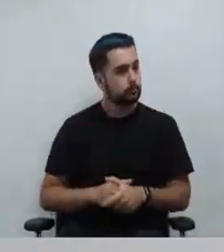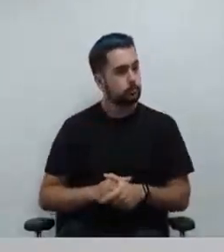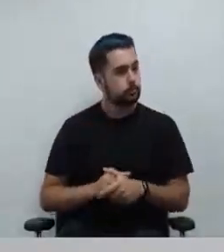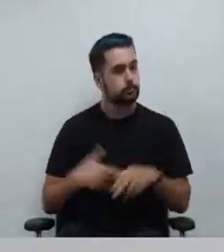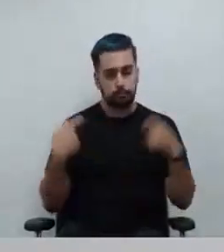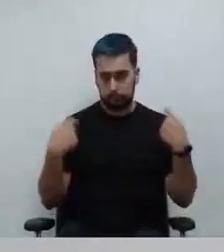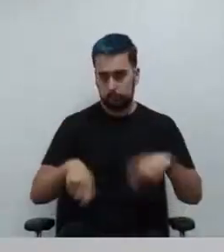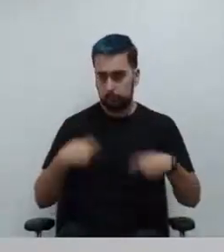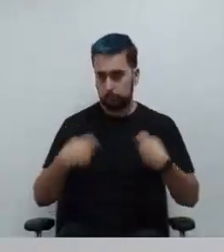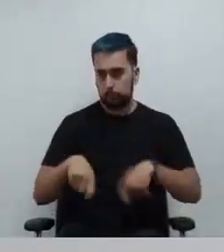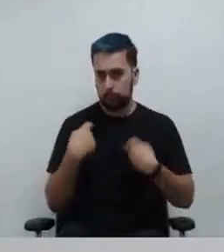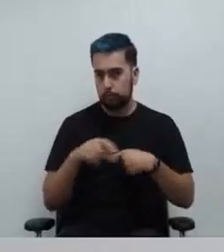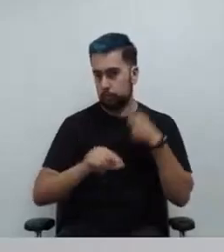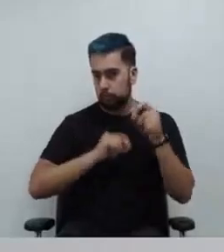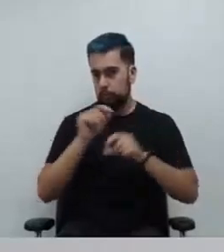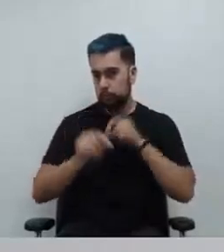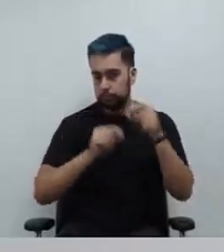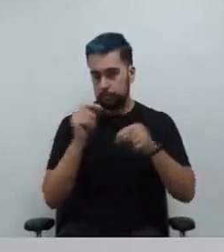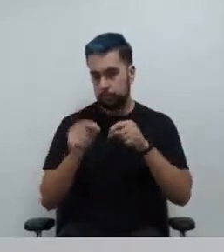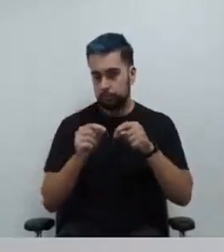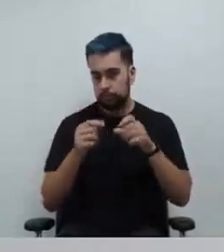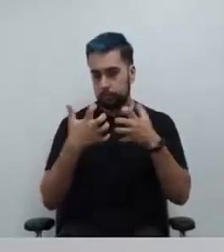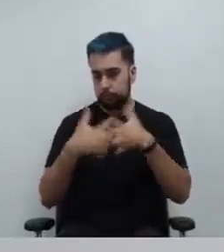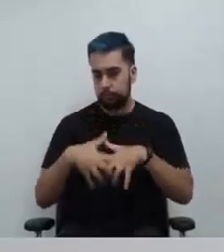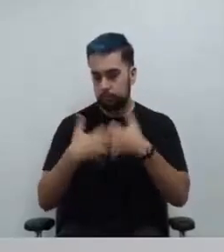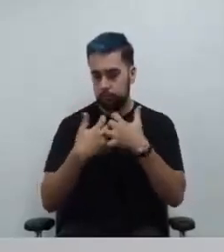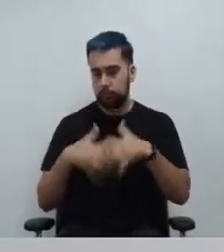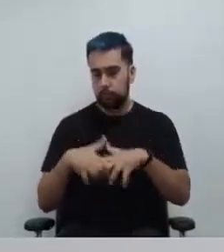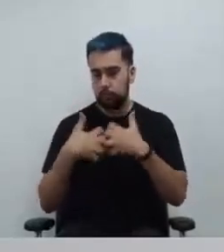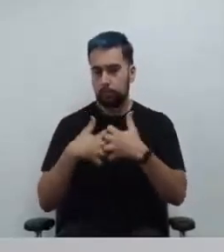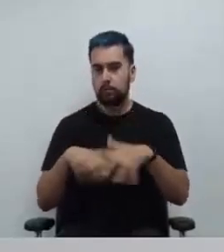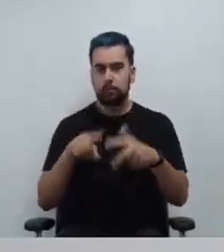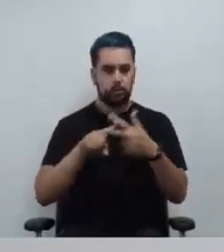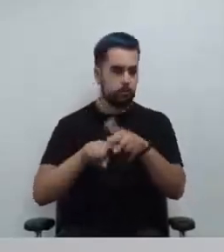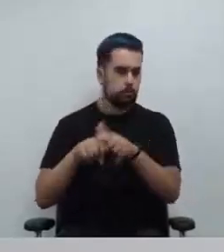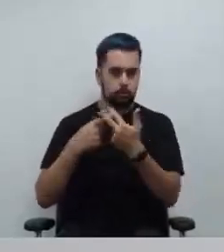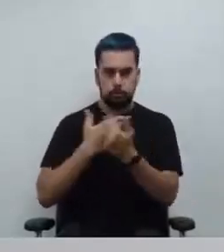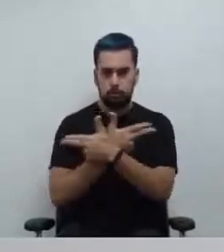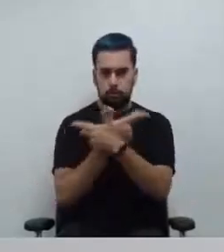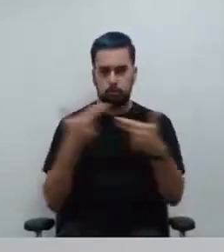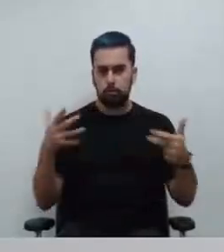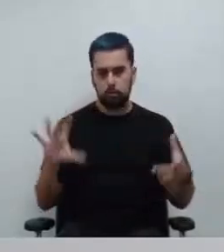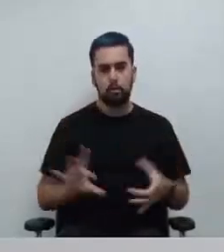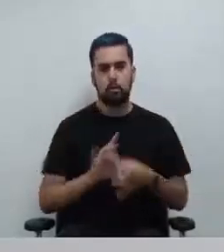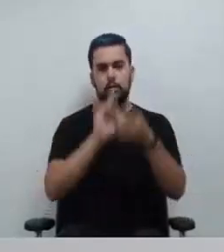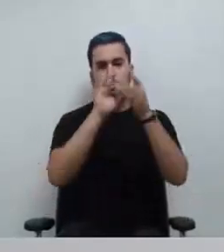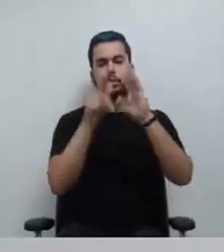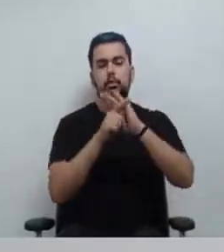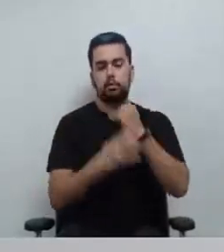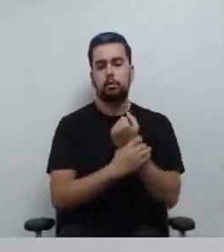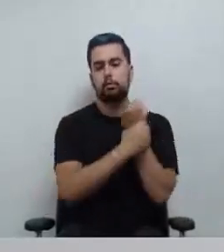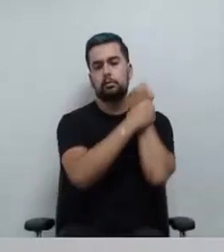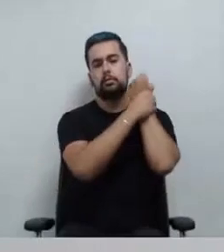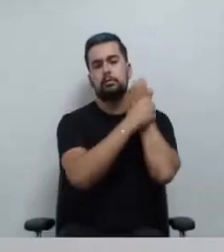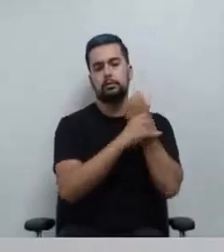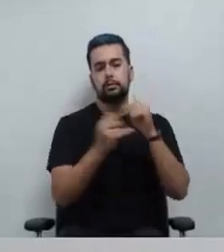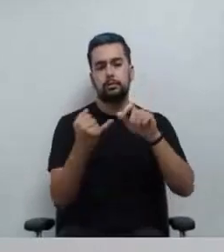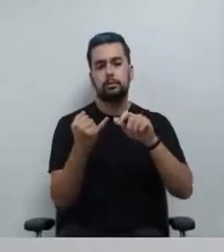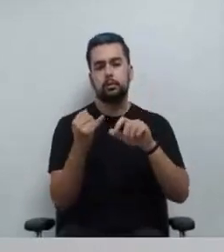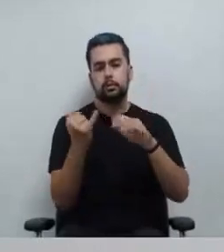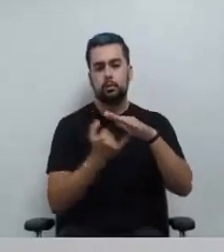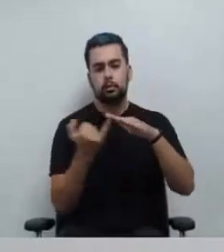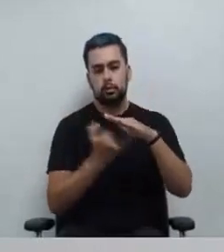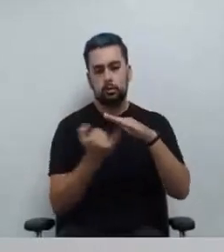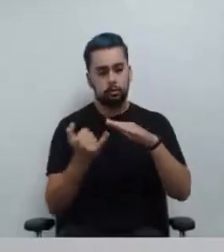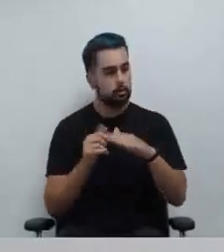a necessidade de que mecanismos e instrumentos, né, relativos à segurança institucional,